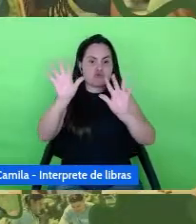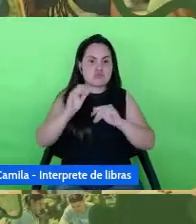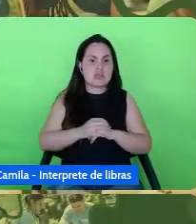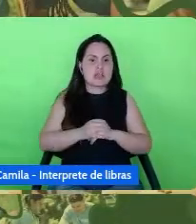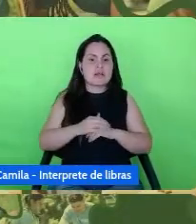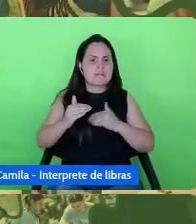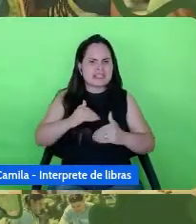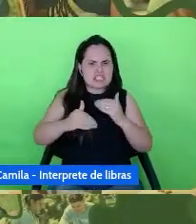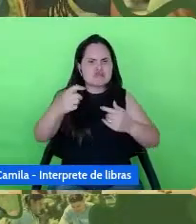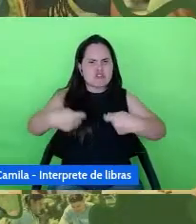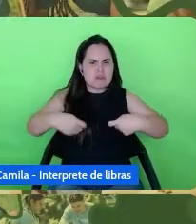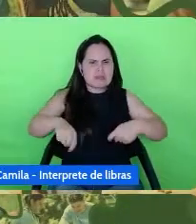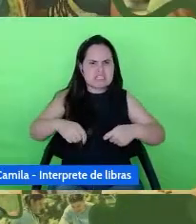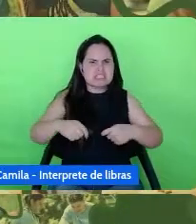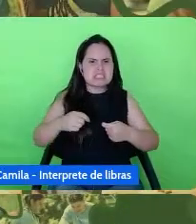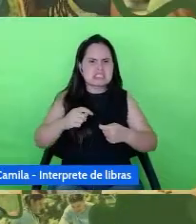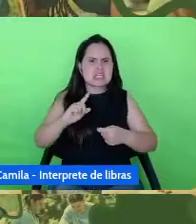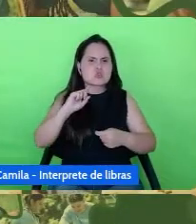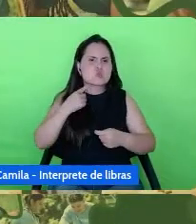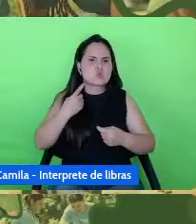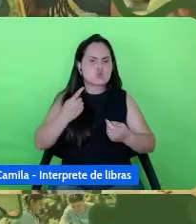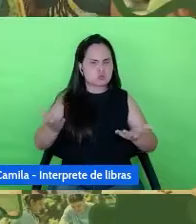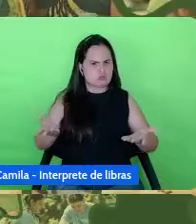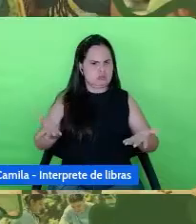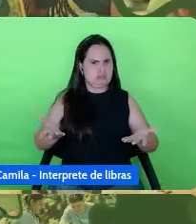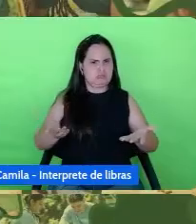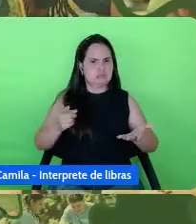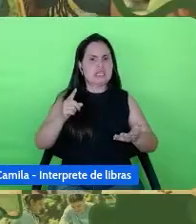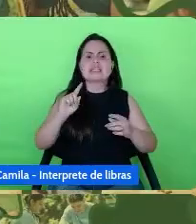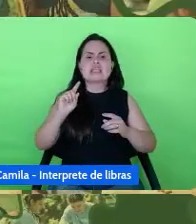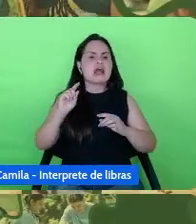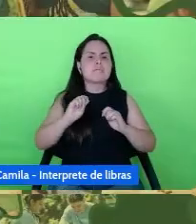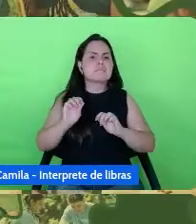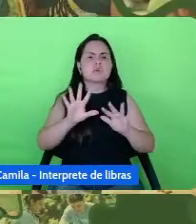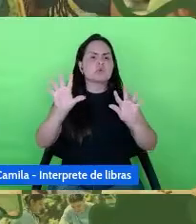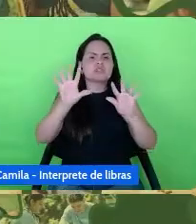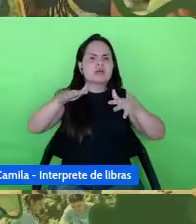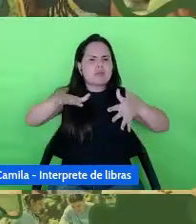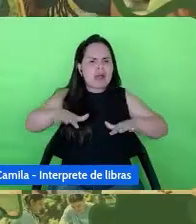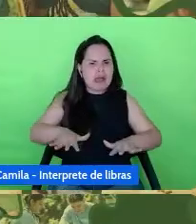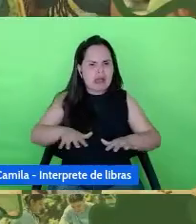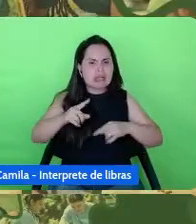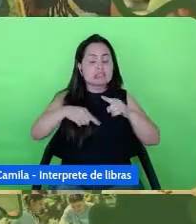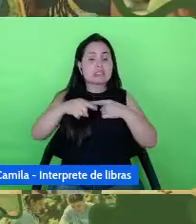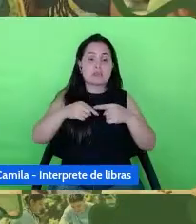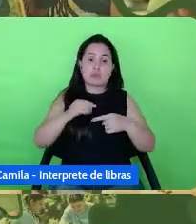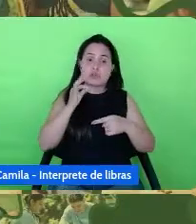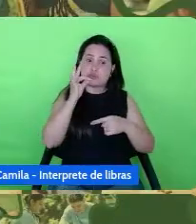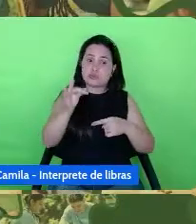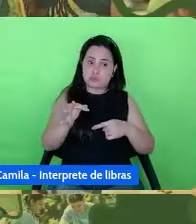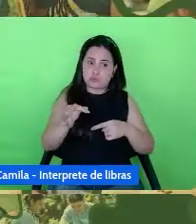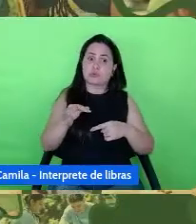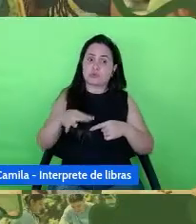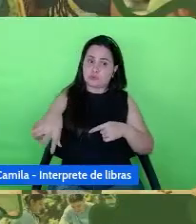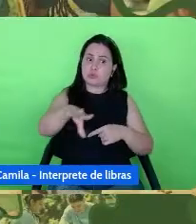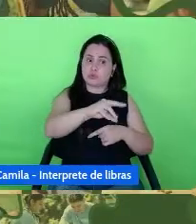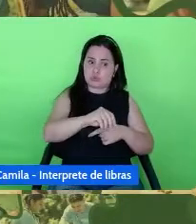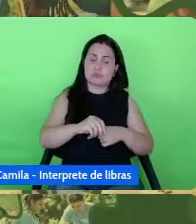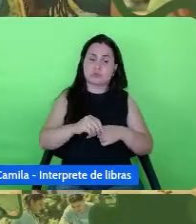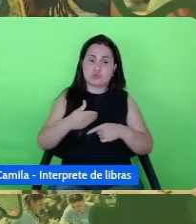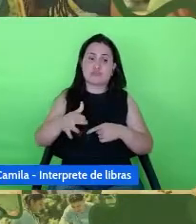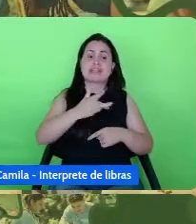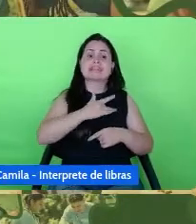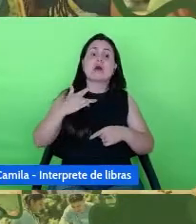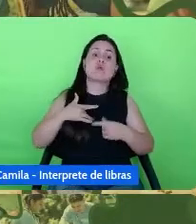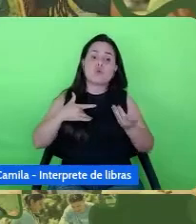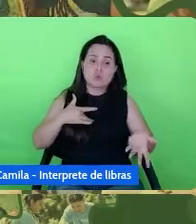tem que poluir, não tem jeito. Isso é uma falácia. E a poluição e a degradação depois cobram um preço de todo mundo. Cobram um preço na saúde,